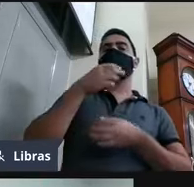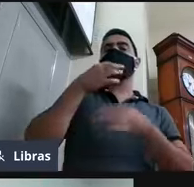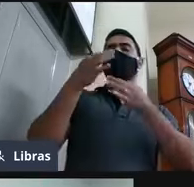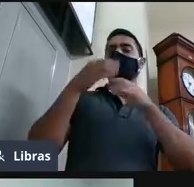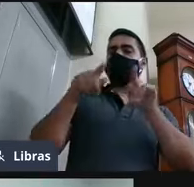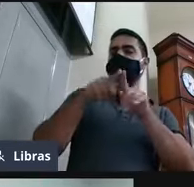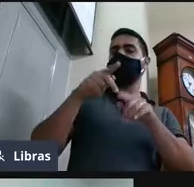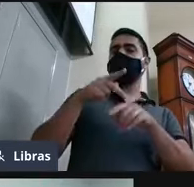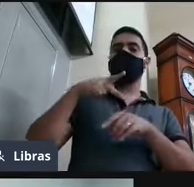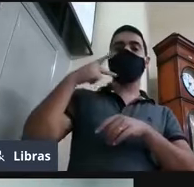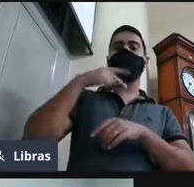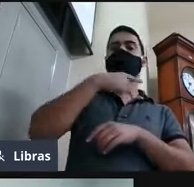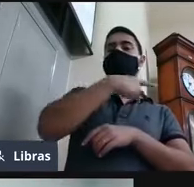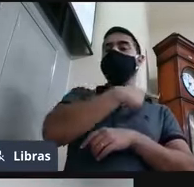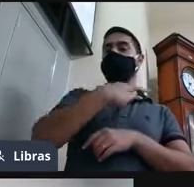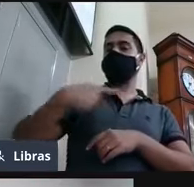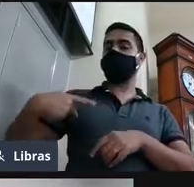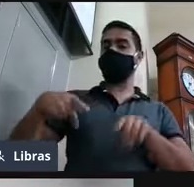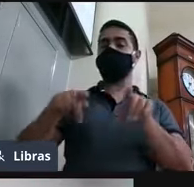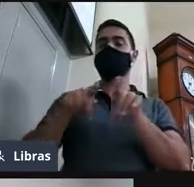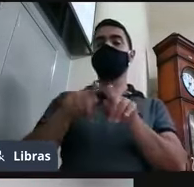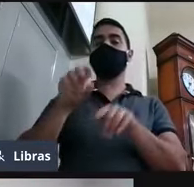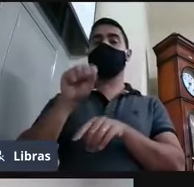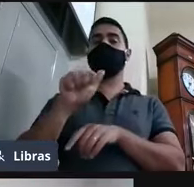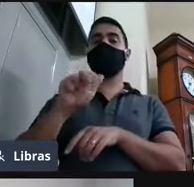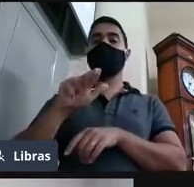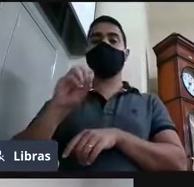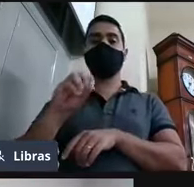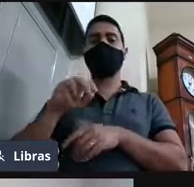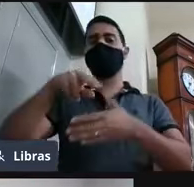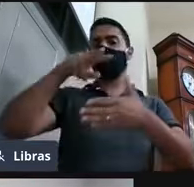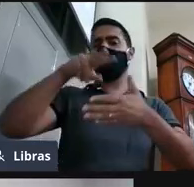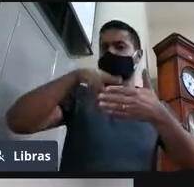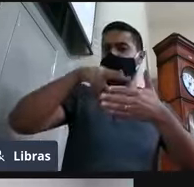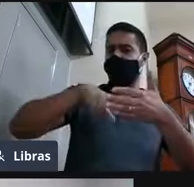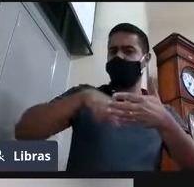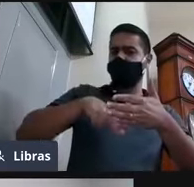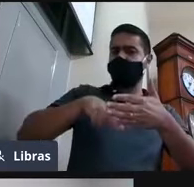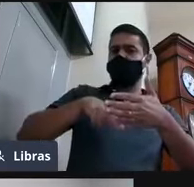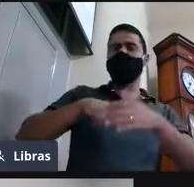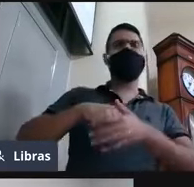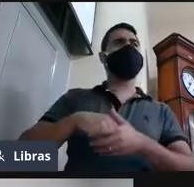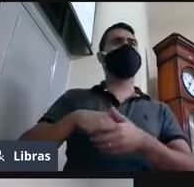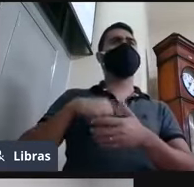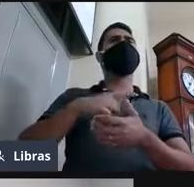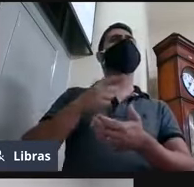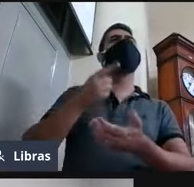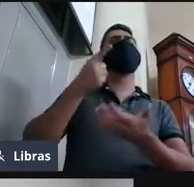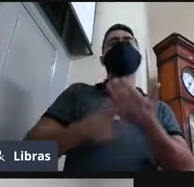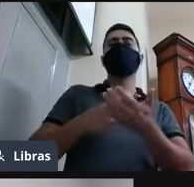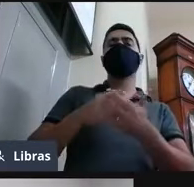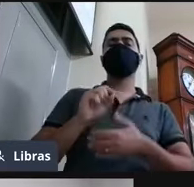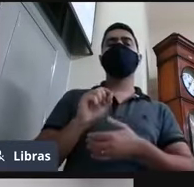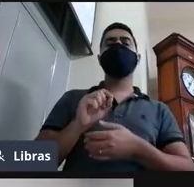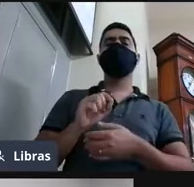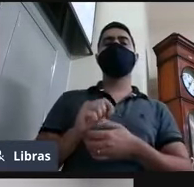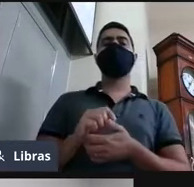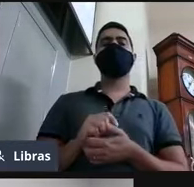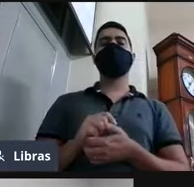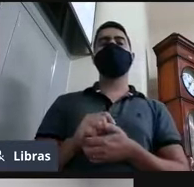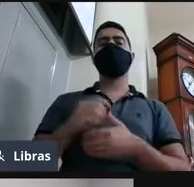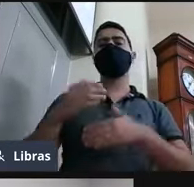Saulo Correia e vereador membro Celcinho do Bar foi lido, dando garantia e legalidade ao